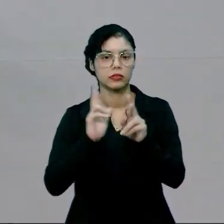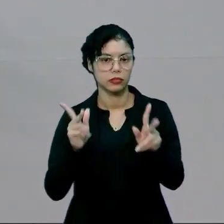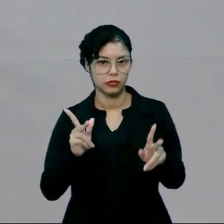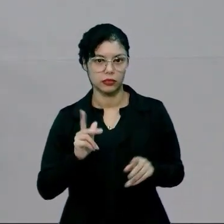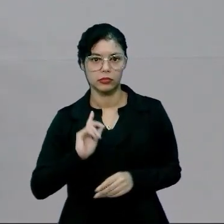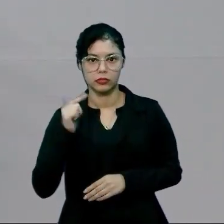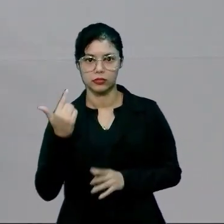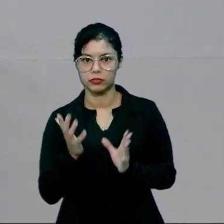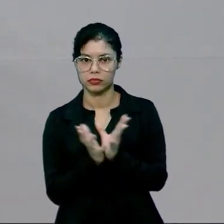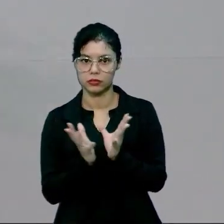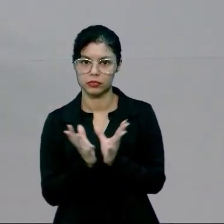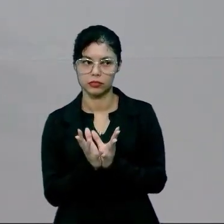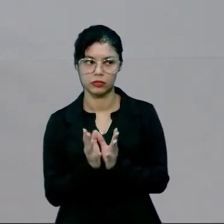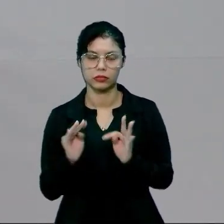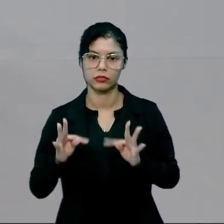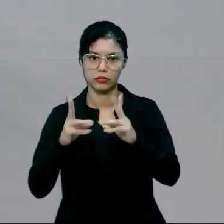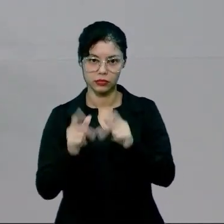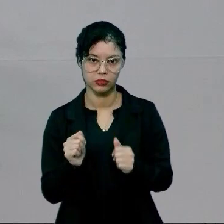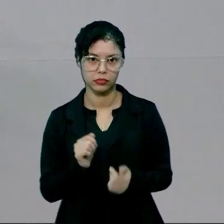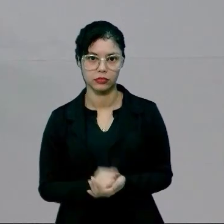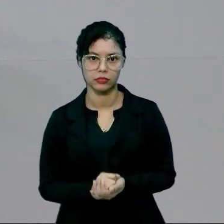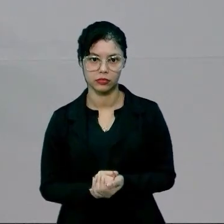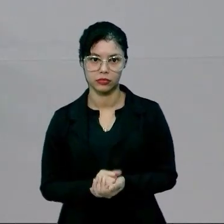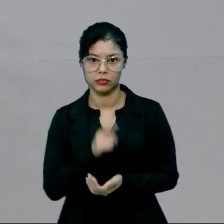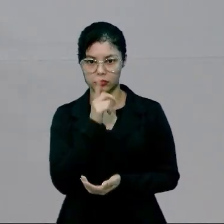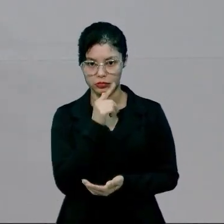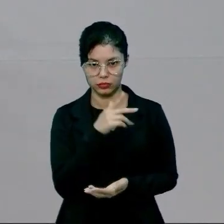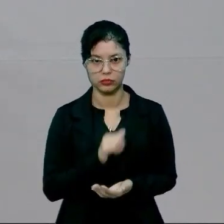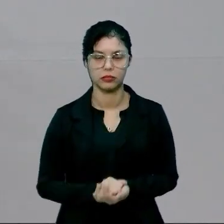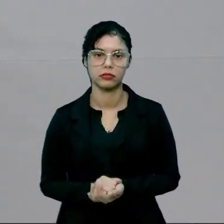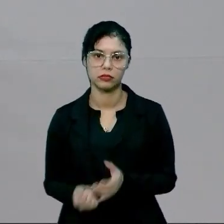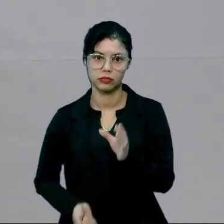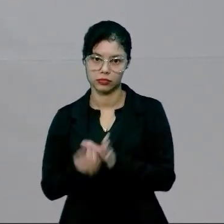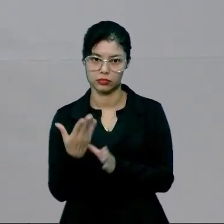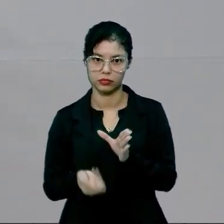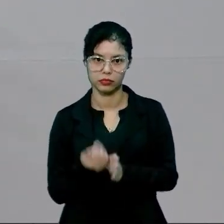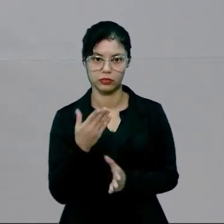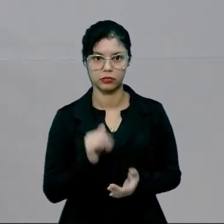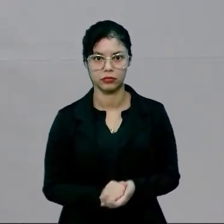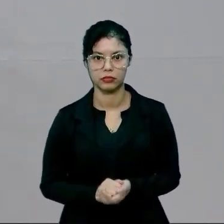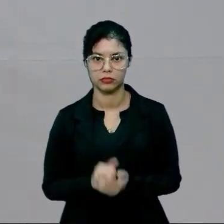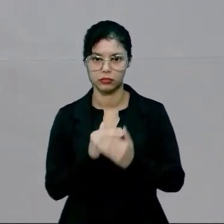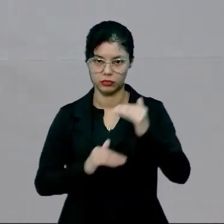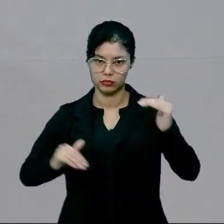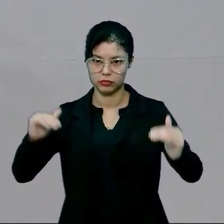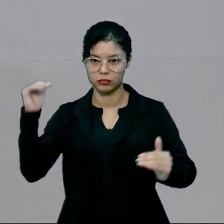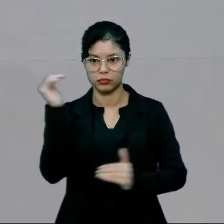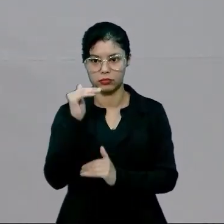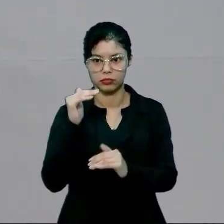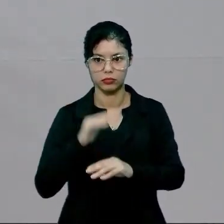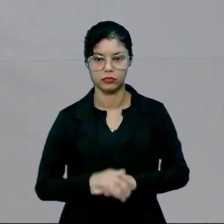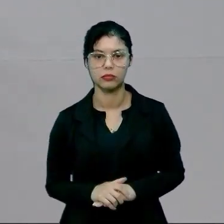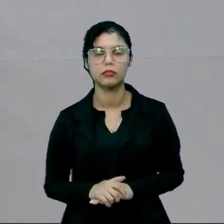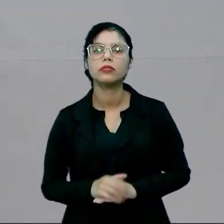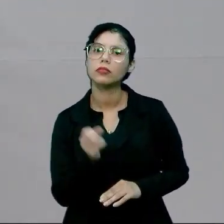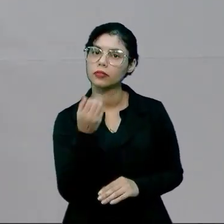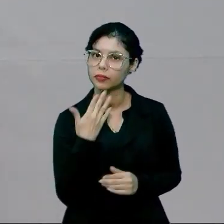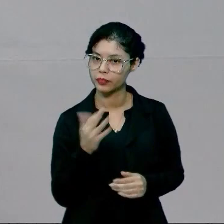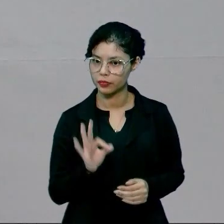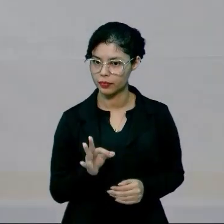aí do outro grupo. Então, sou totalmente independente da água para a produção, para levar seus nutrientes e tudo mais, tá